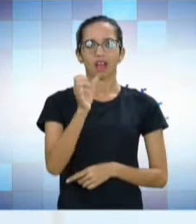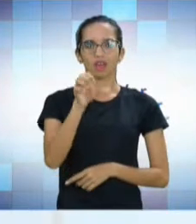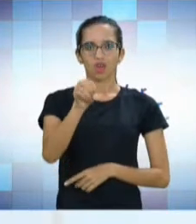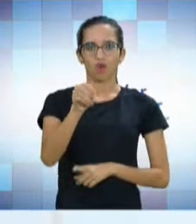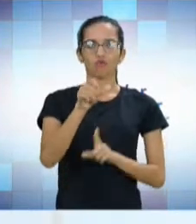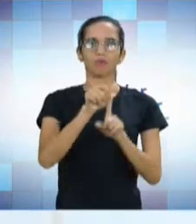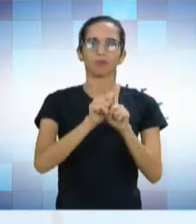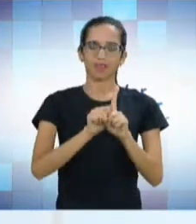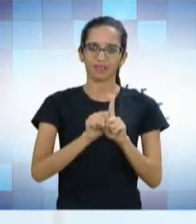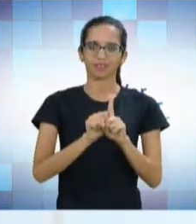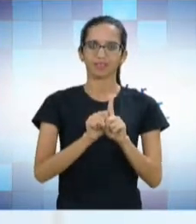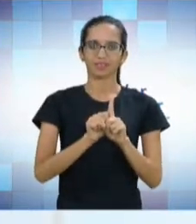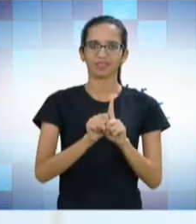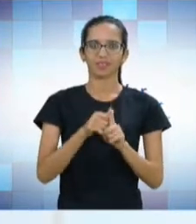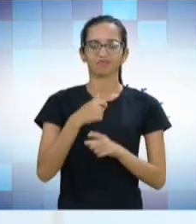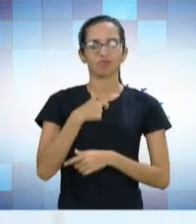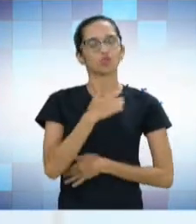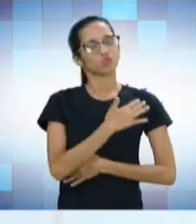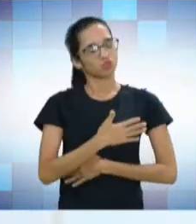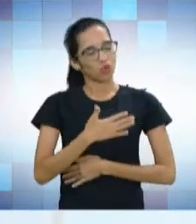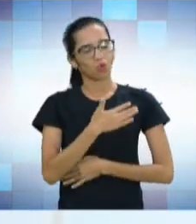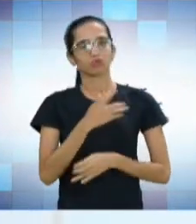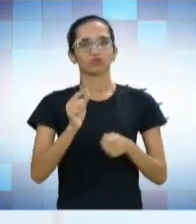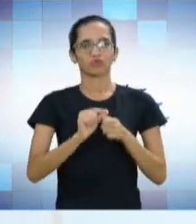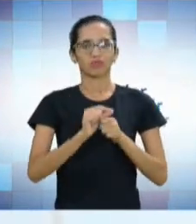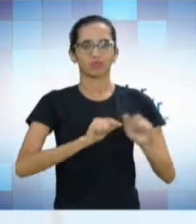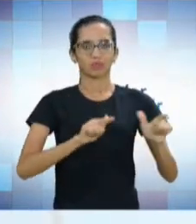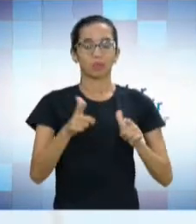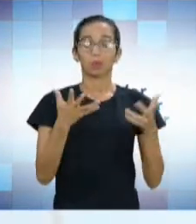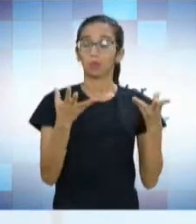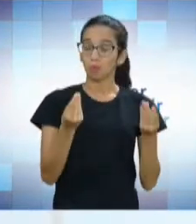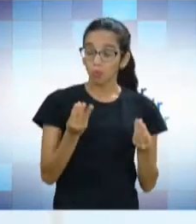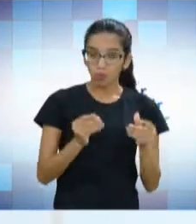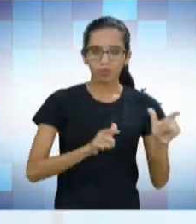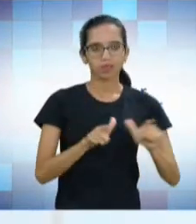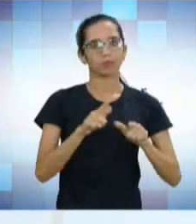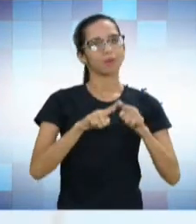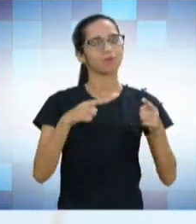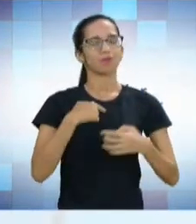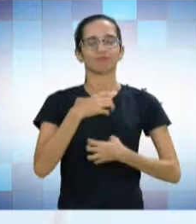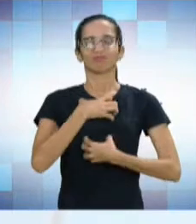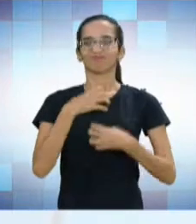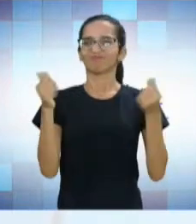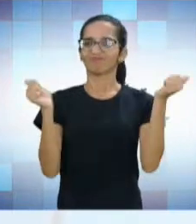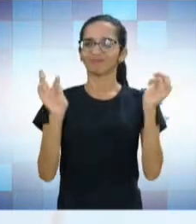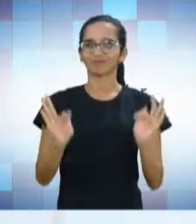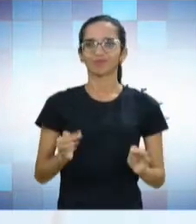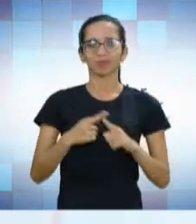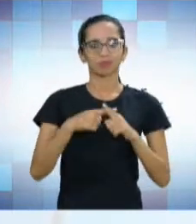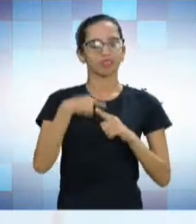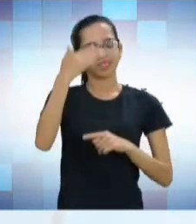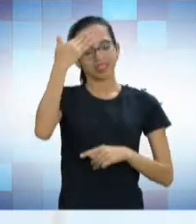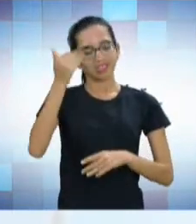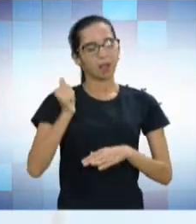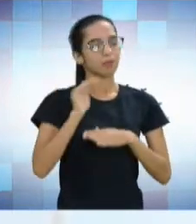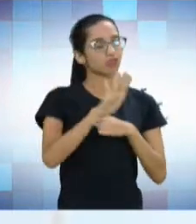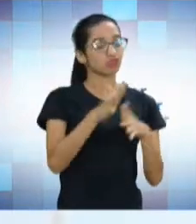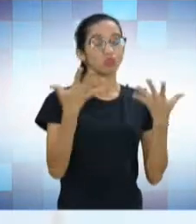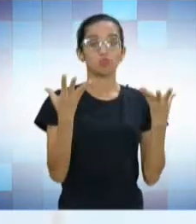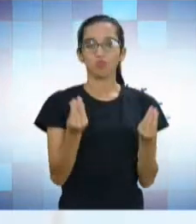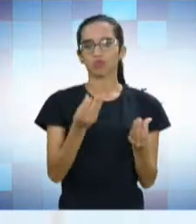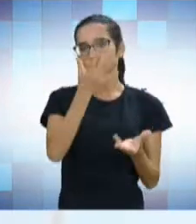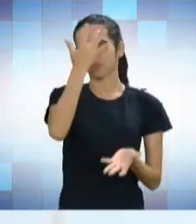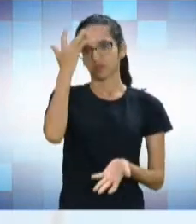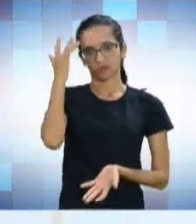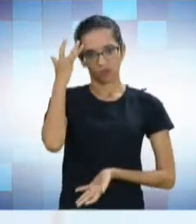nove meses agora e fazendo o que eu gosto de fazer é muito trabalho mas é gratificante porque você sabe que ali está ajudando